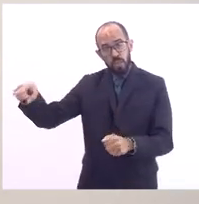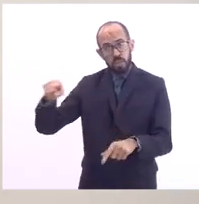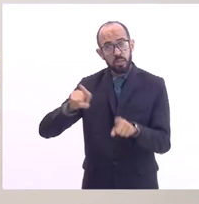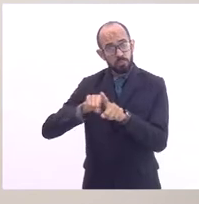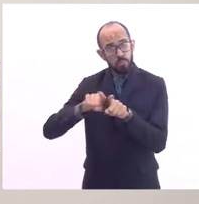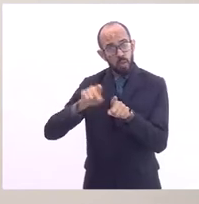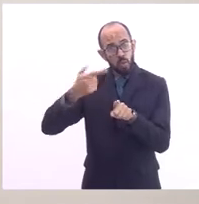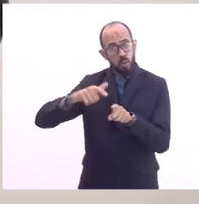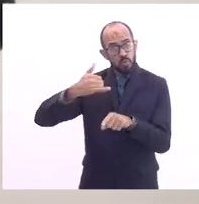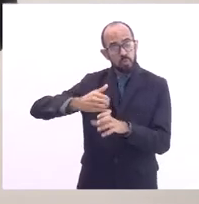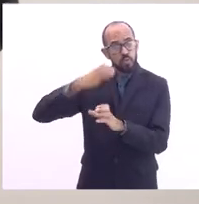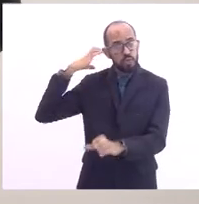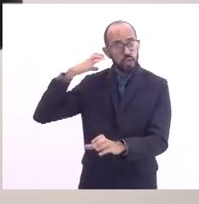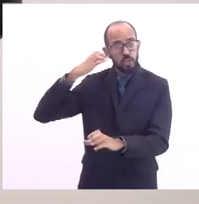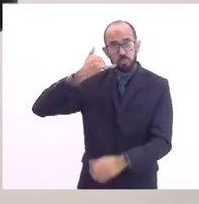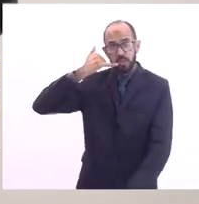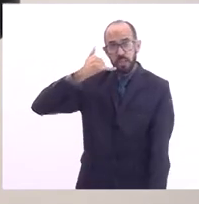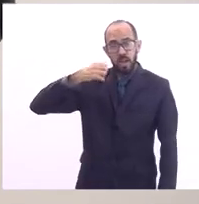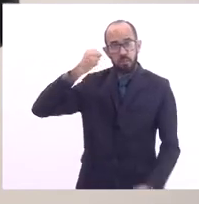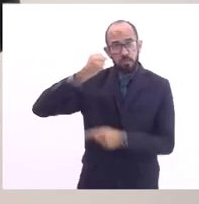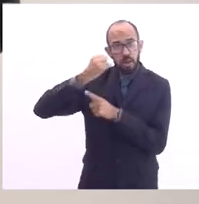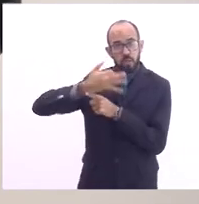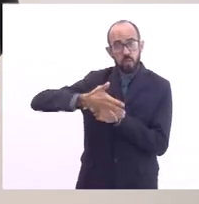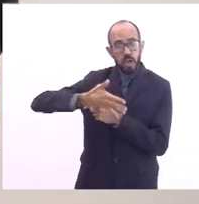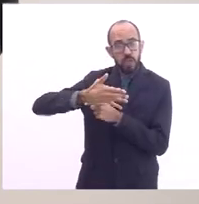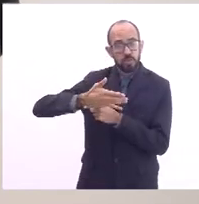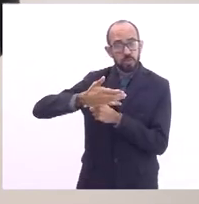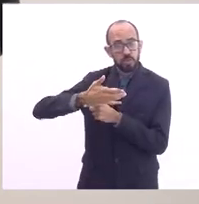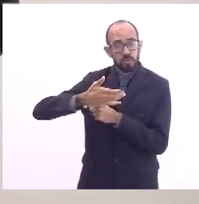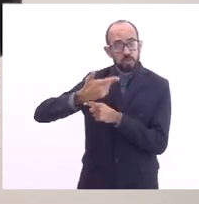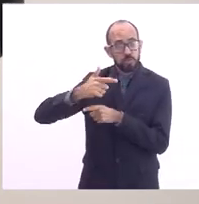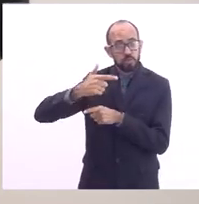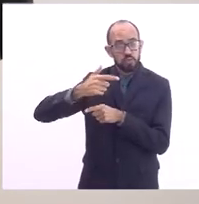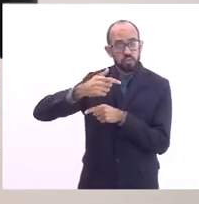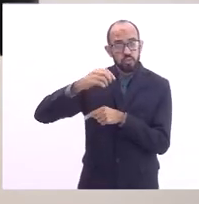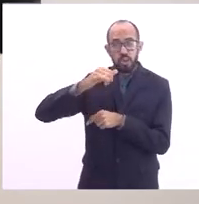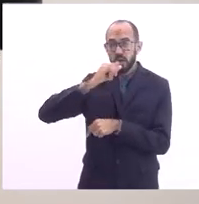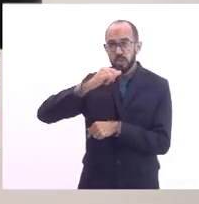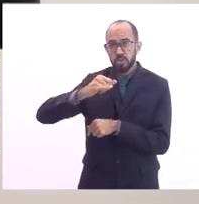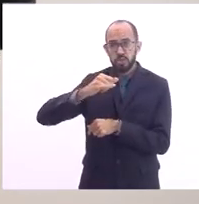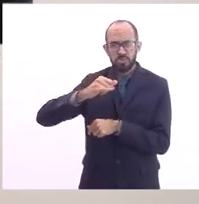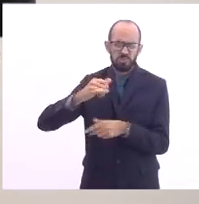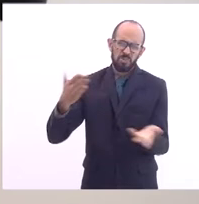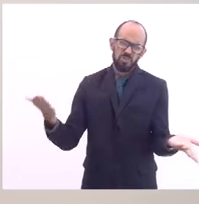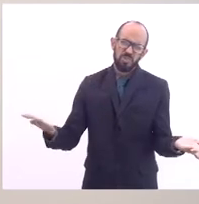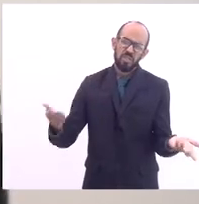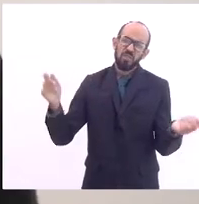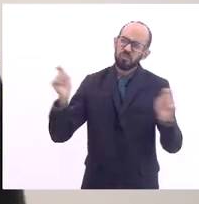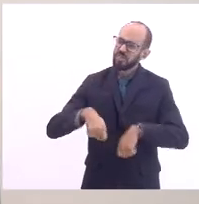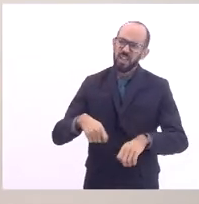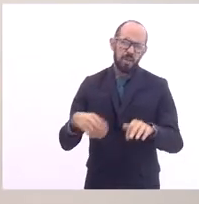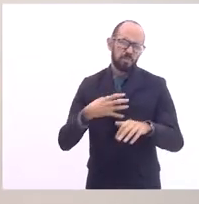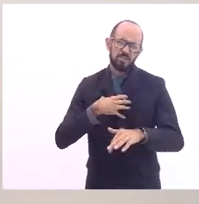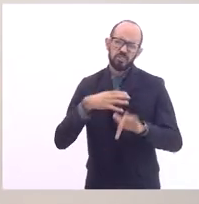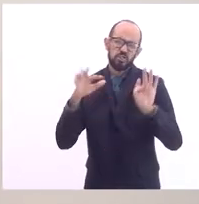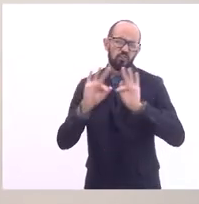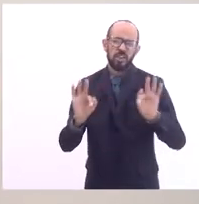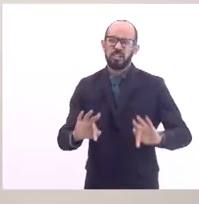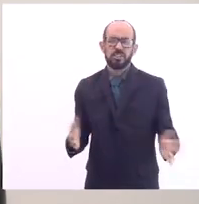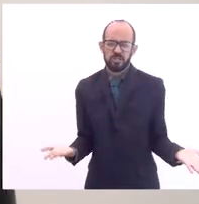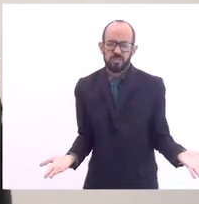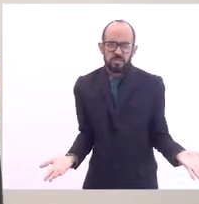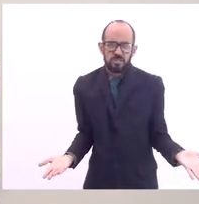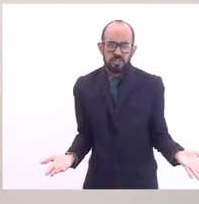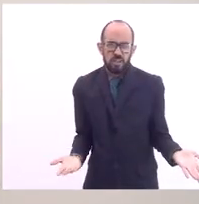ligaram na madrugada, entendeu? Todo mundo sem luz. Não pode dizer que não pode estar feliz. Eu lamento a doutora Jaqueline que